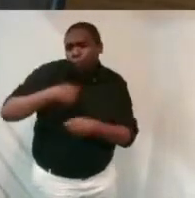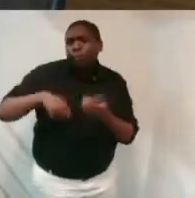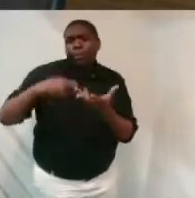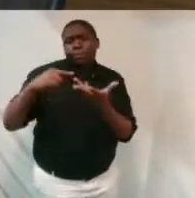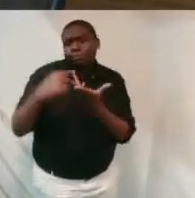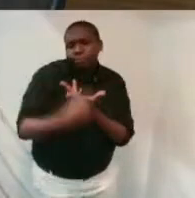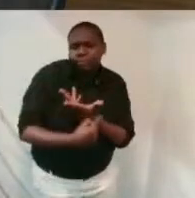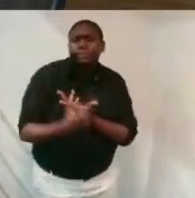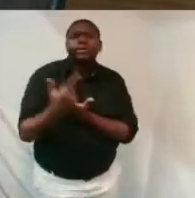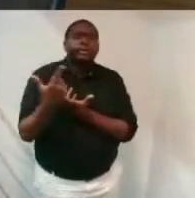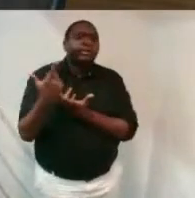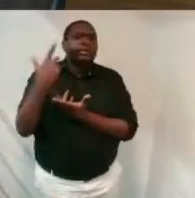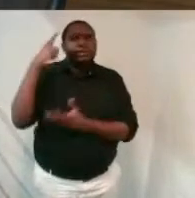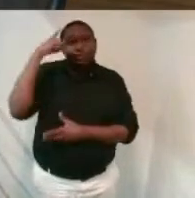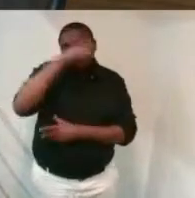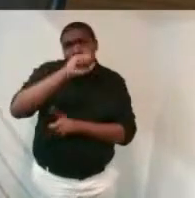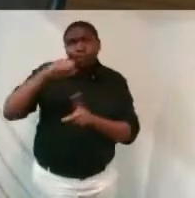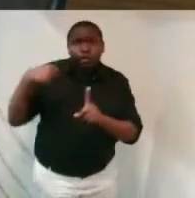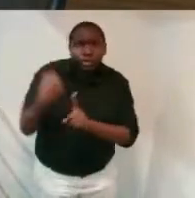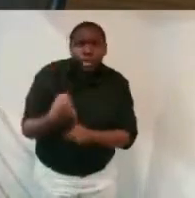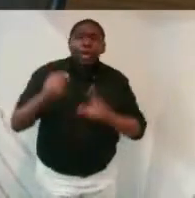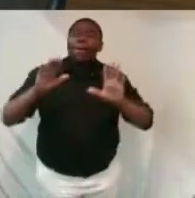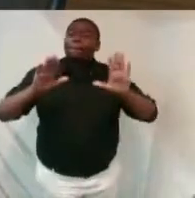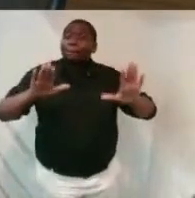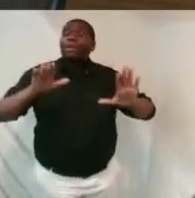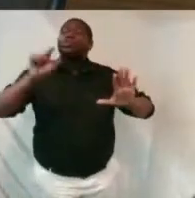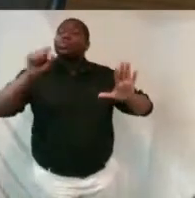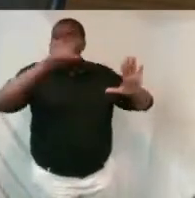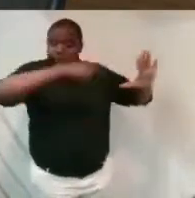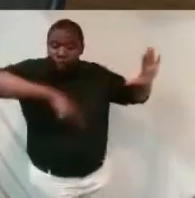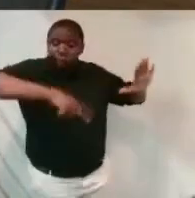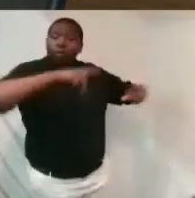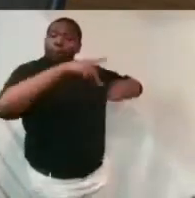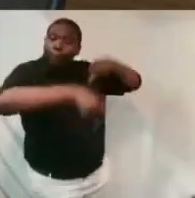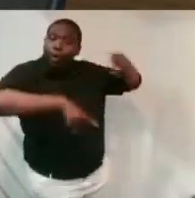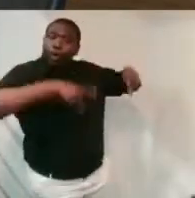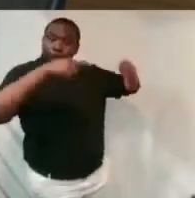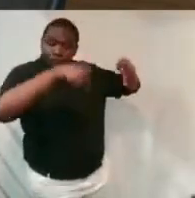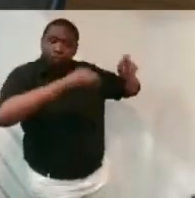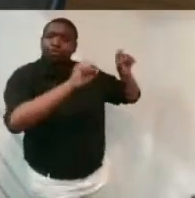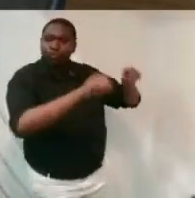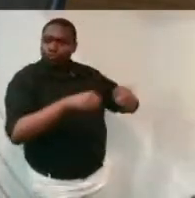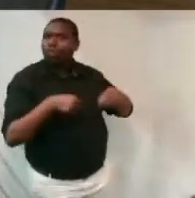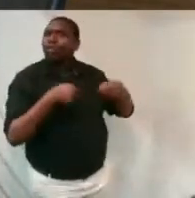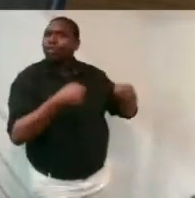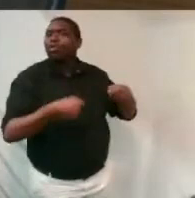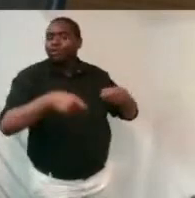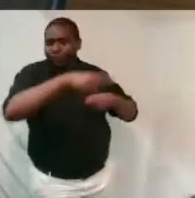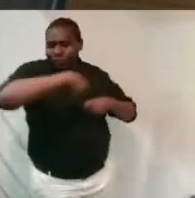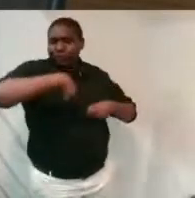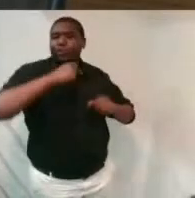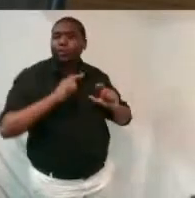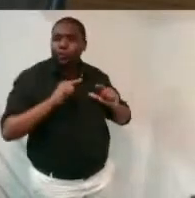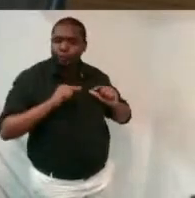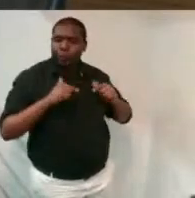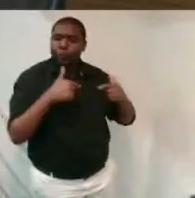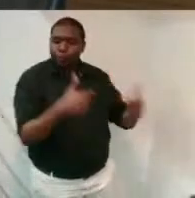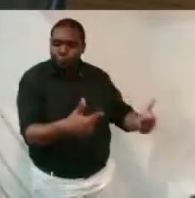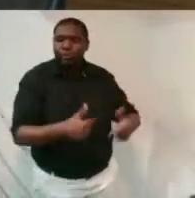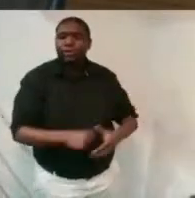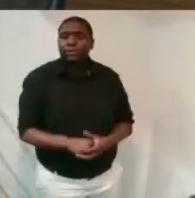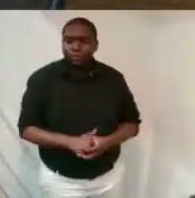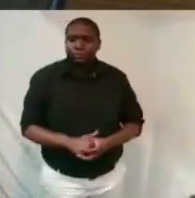a serem vencidas, mas de um povo de fibra, de um povo lutador, de um